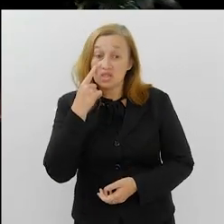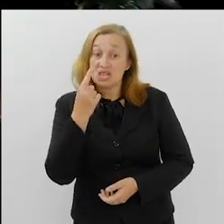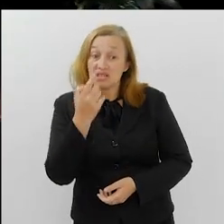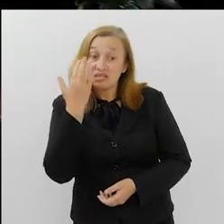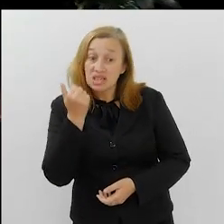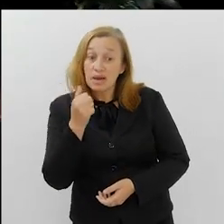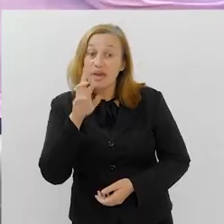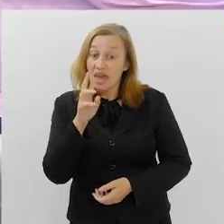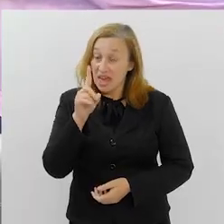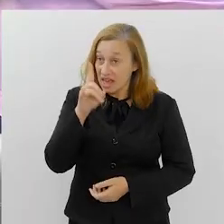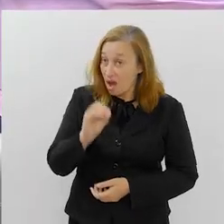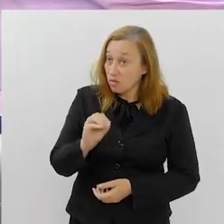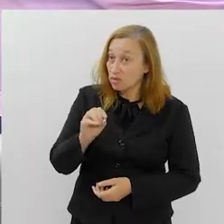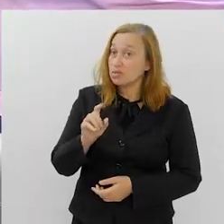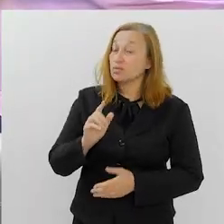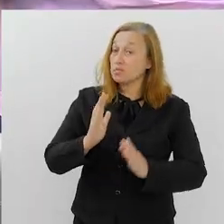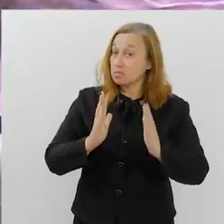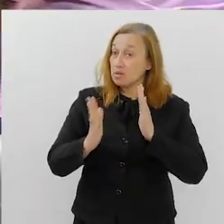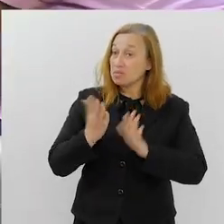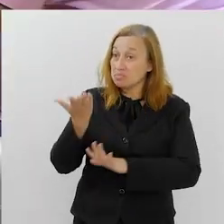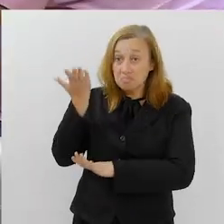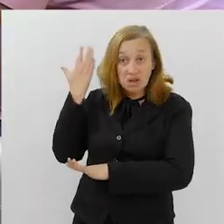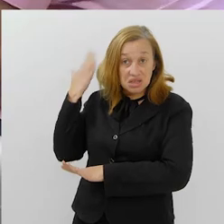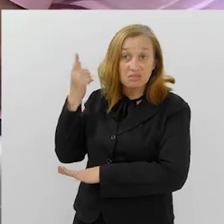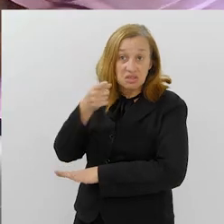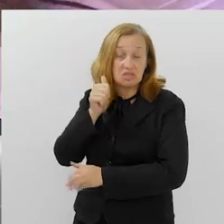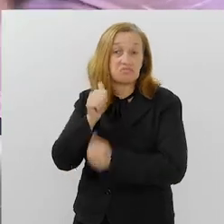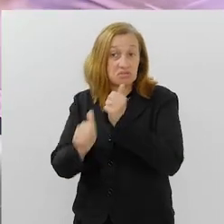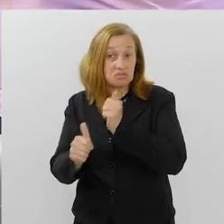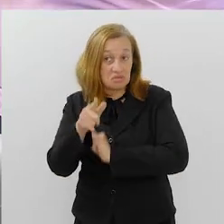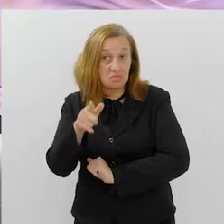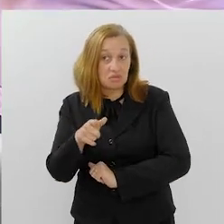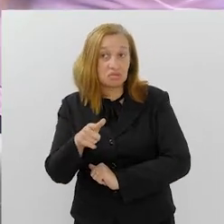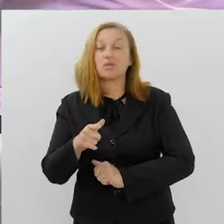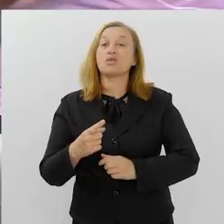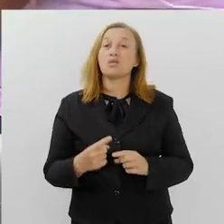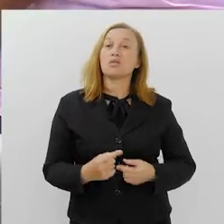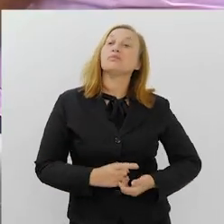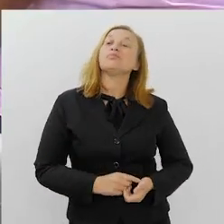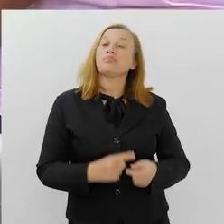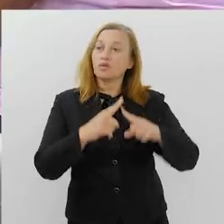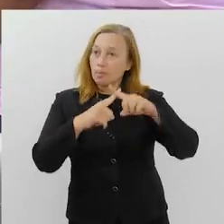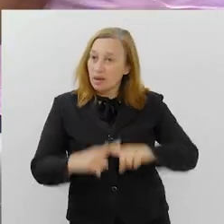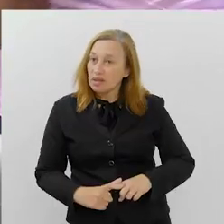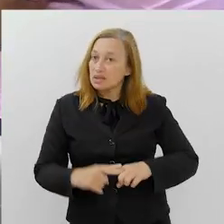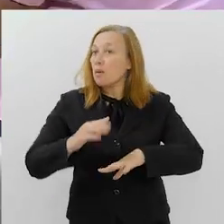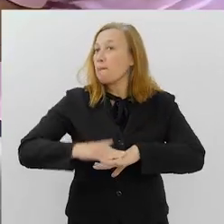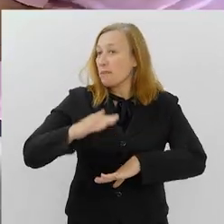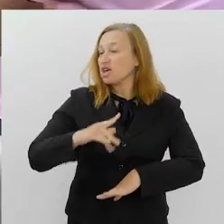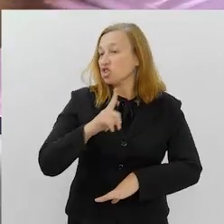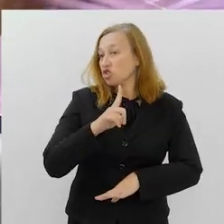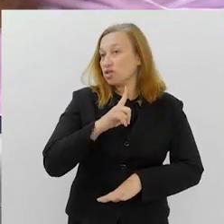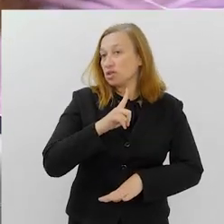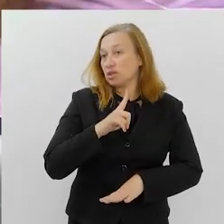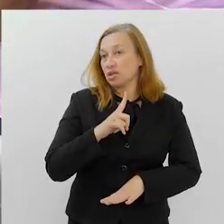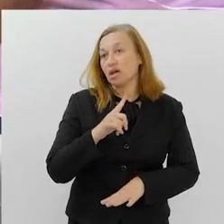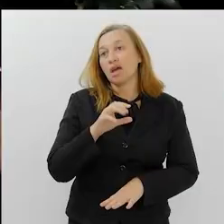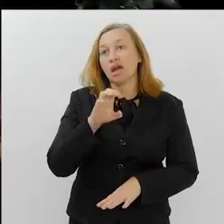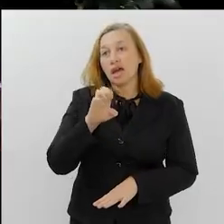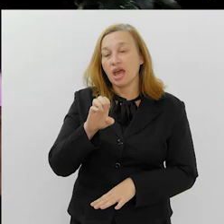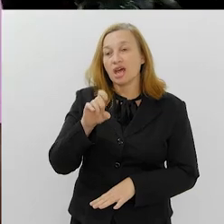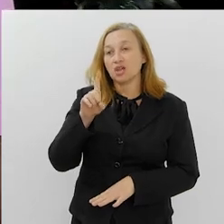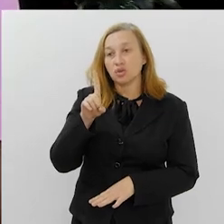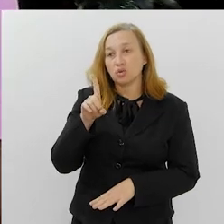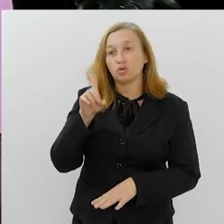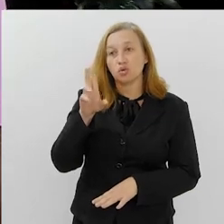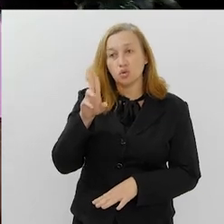sabe disso, porque ele jogou nessa época, né? Tinha aquela rivalidade maior ainda. Né? O Eduardo fazia de tudo para o